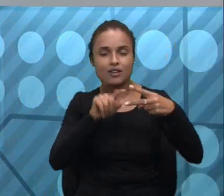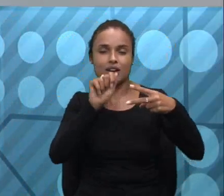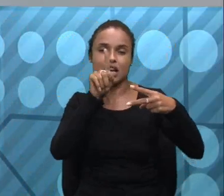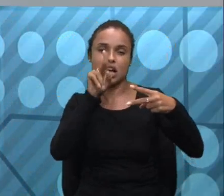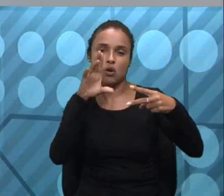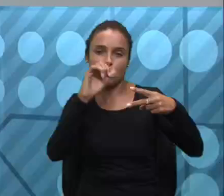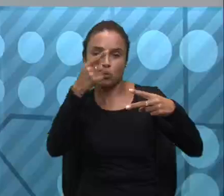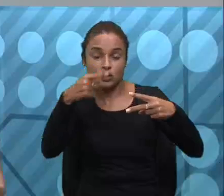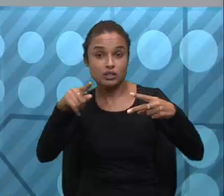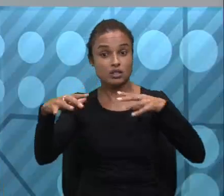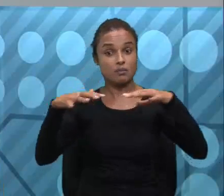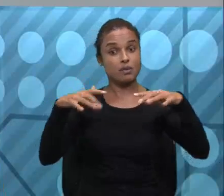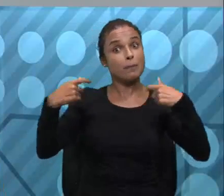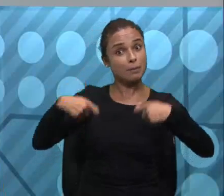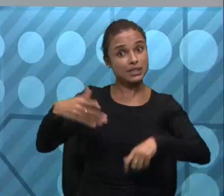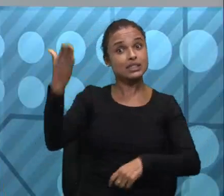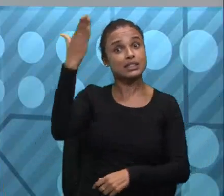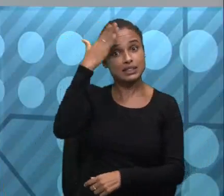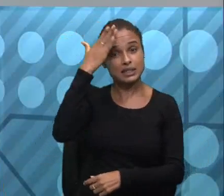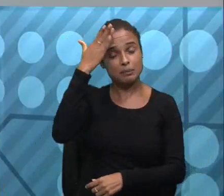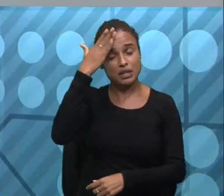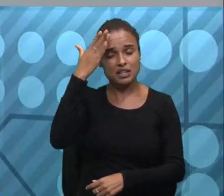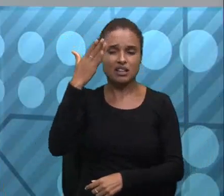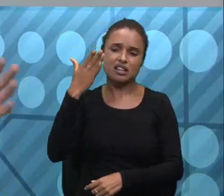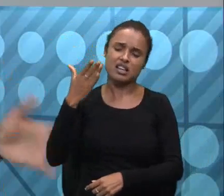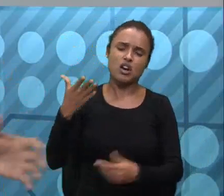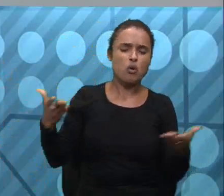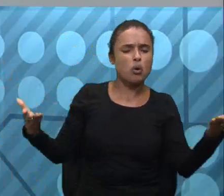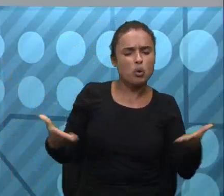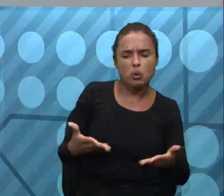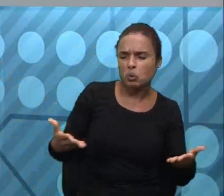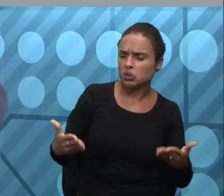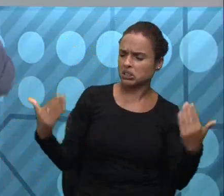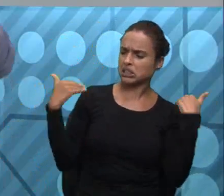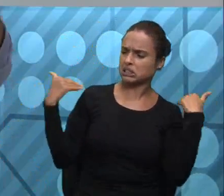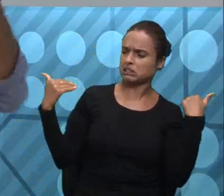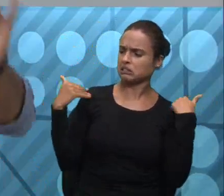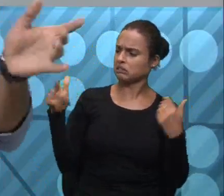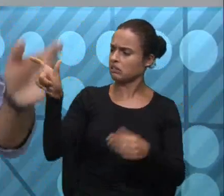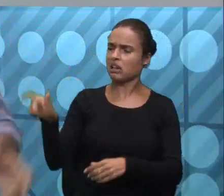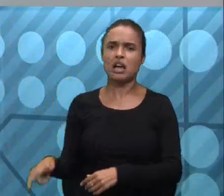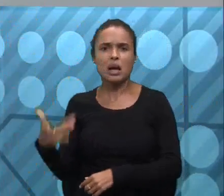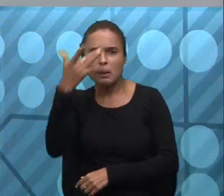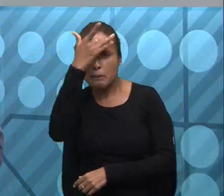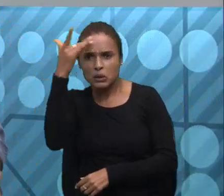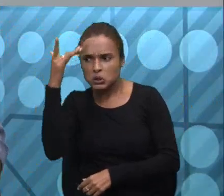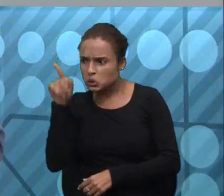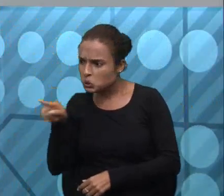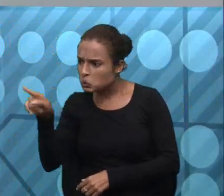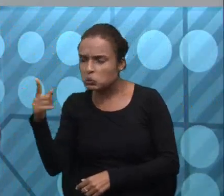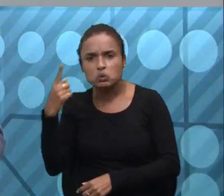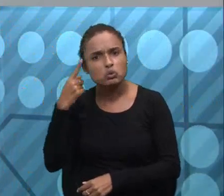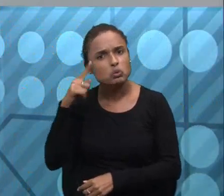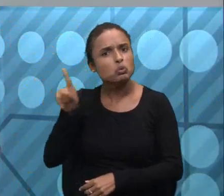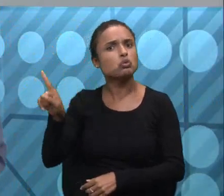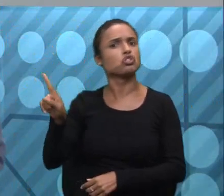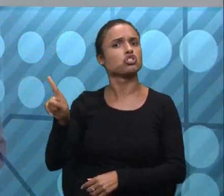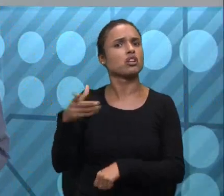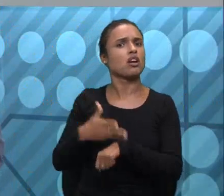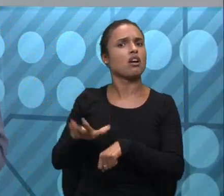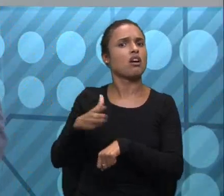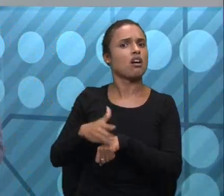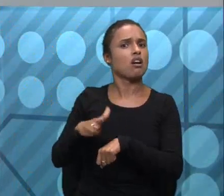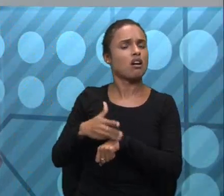movimento. A gente vê muito hoje na educação física, muito aquela correção porque a pessoa praticou um dia. Só isso não